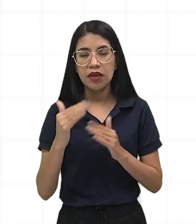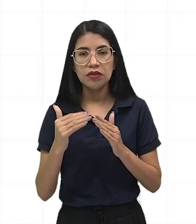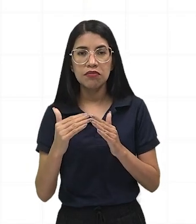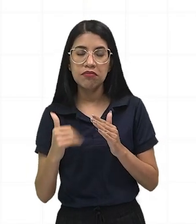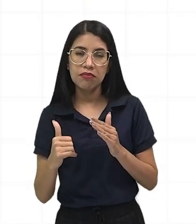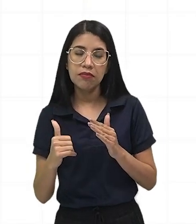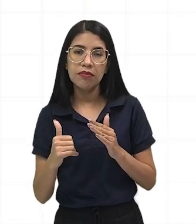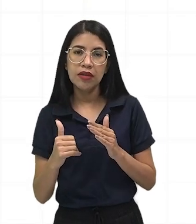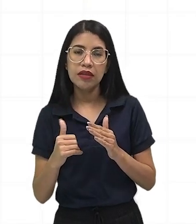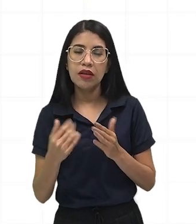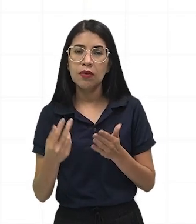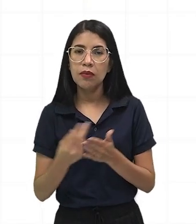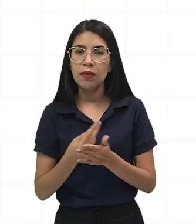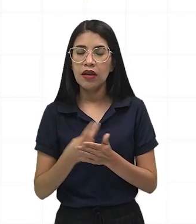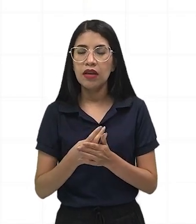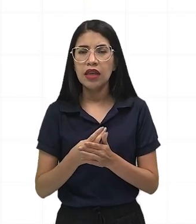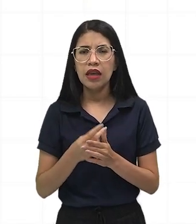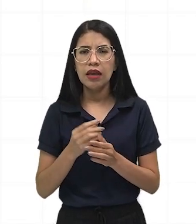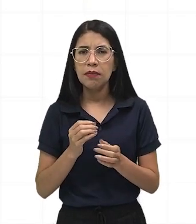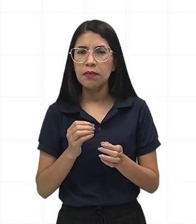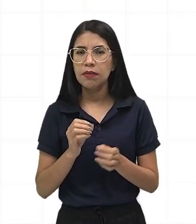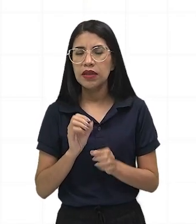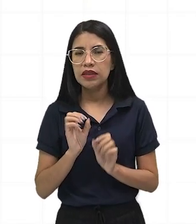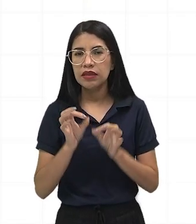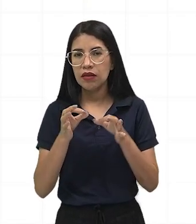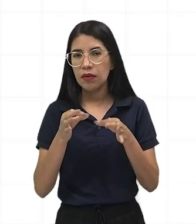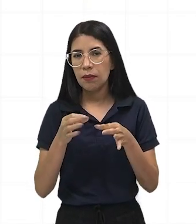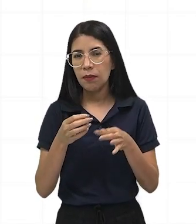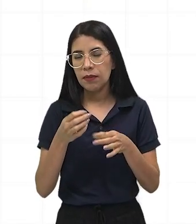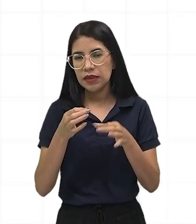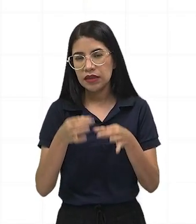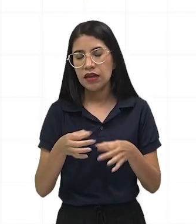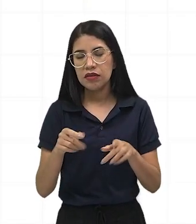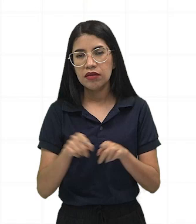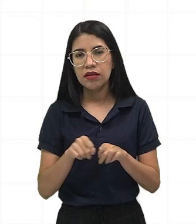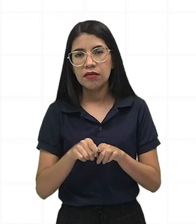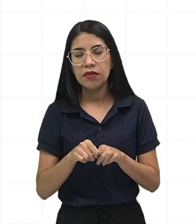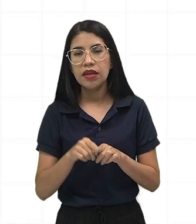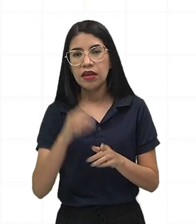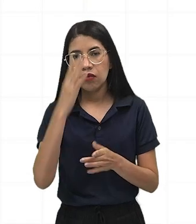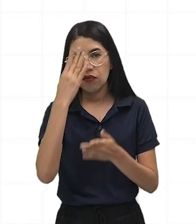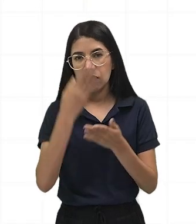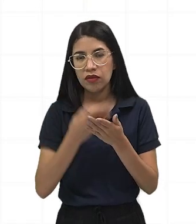De erro, que é uma pesquisa bem próxima, bem precisa e bem